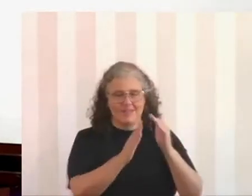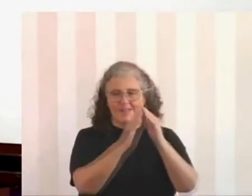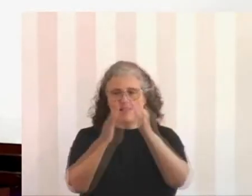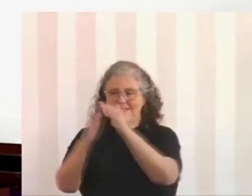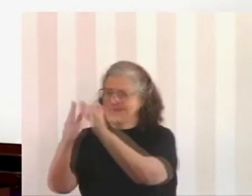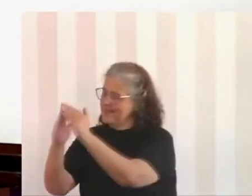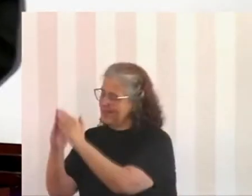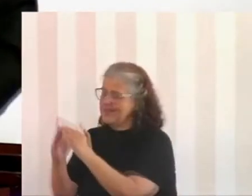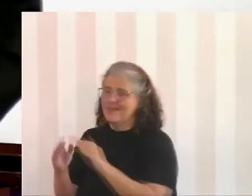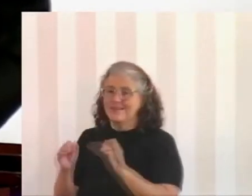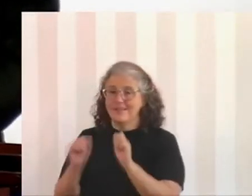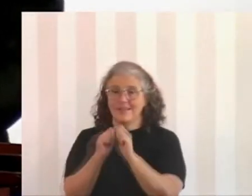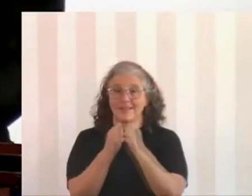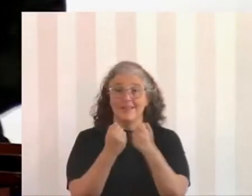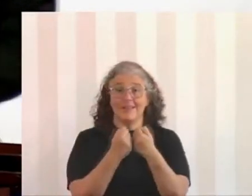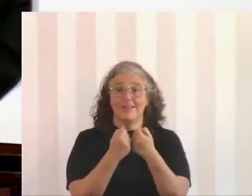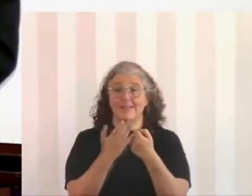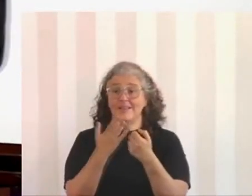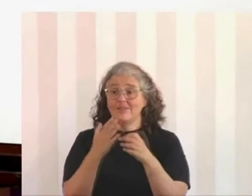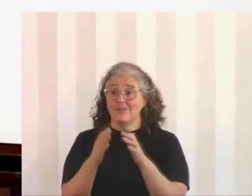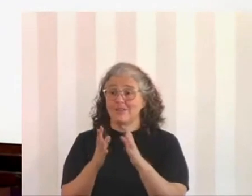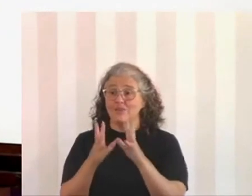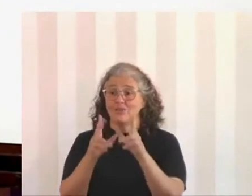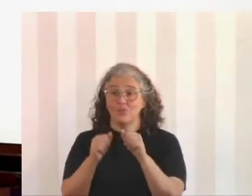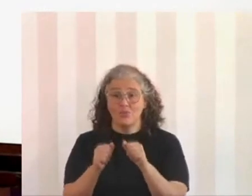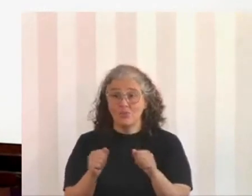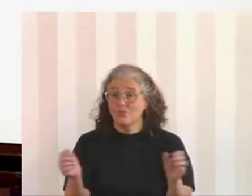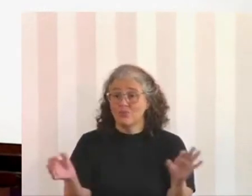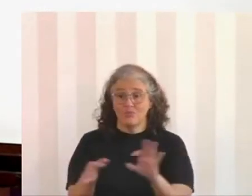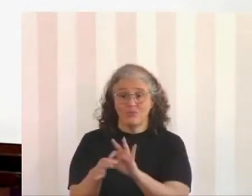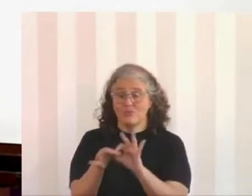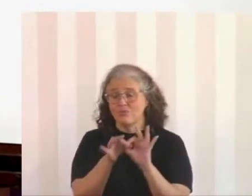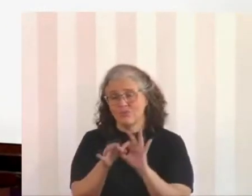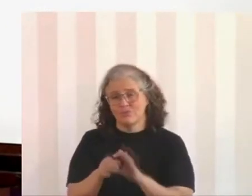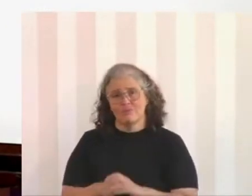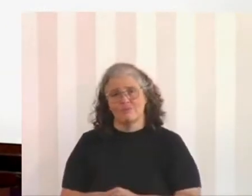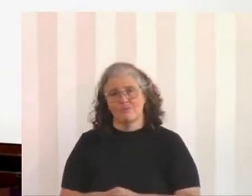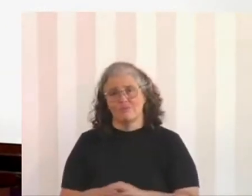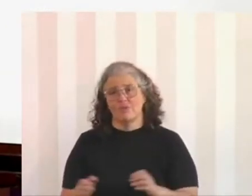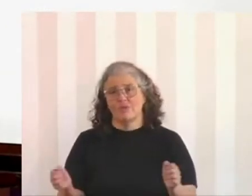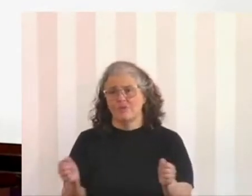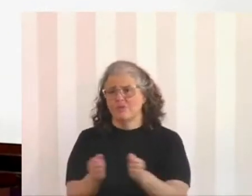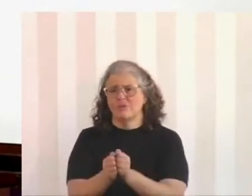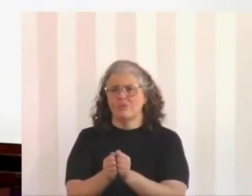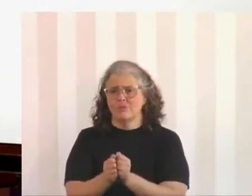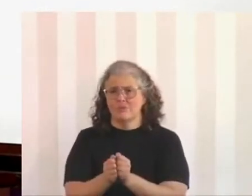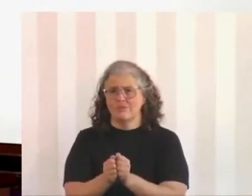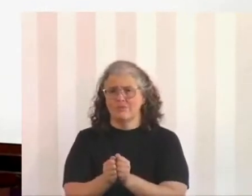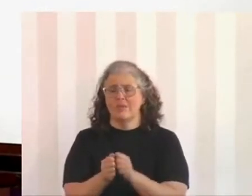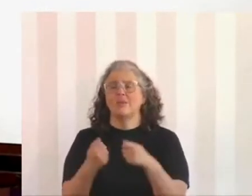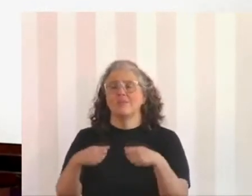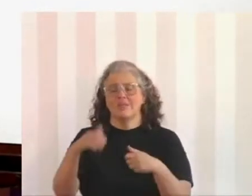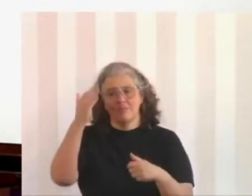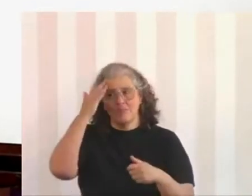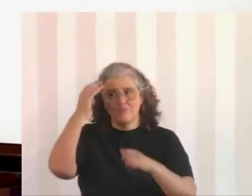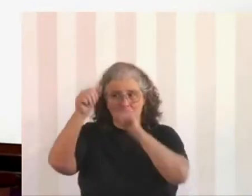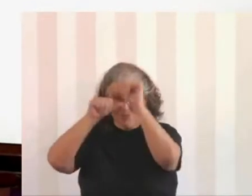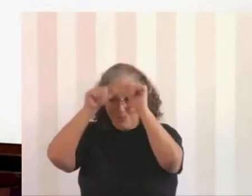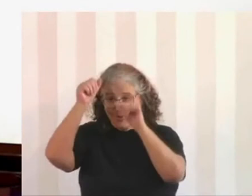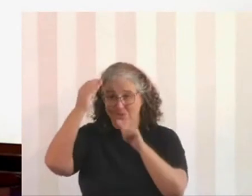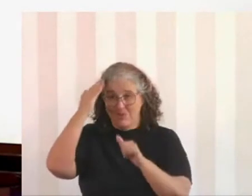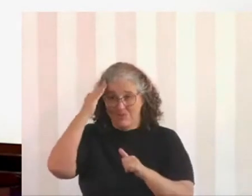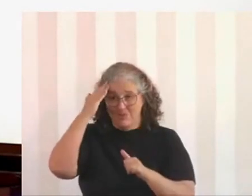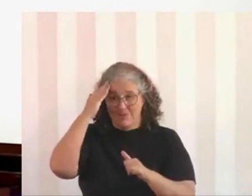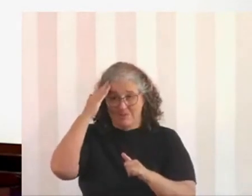é assim que nós devemos viver como igreja. A igreja precisa andar lá, precisa mudar esse modo de pensar, para a glória de Deus. E,